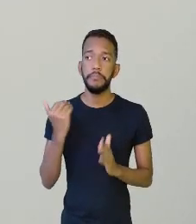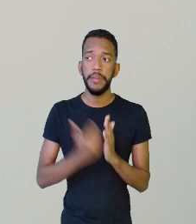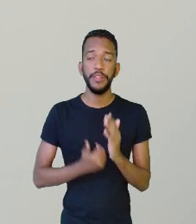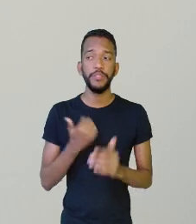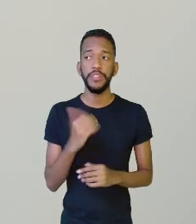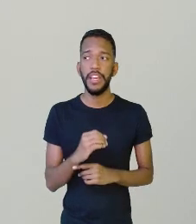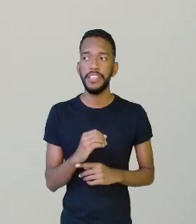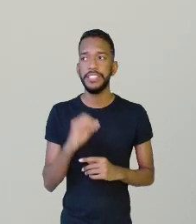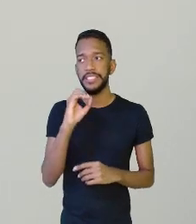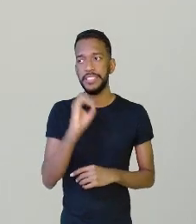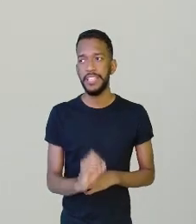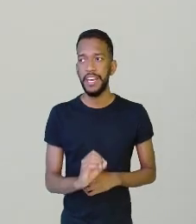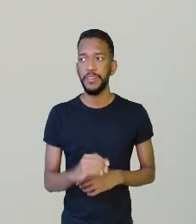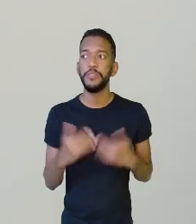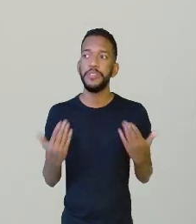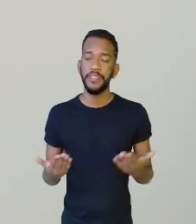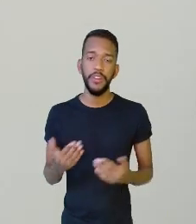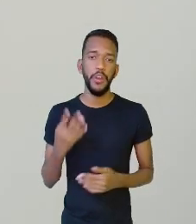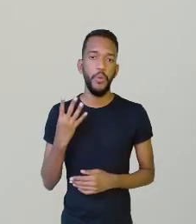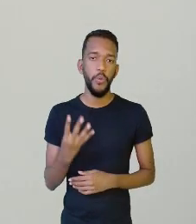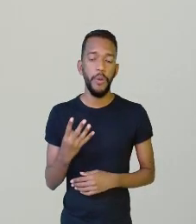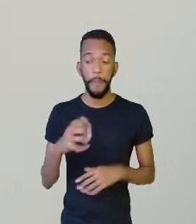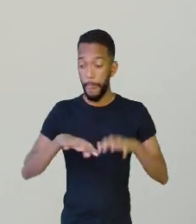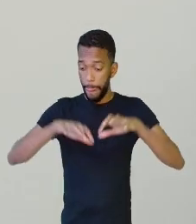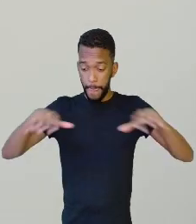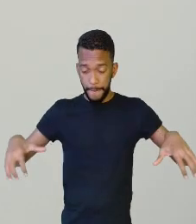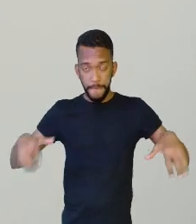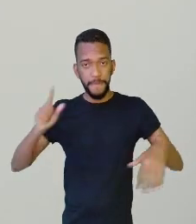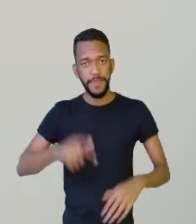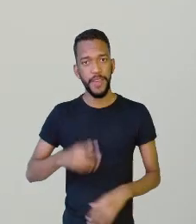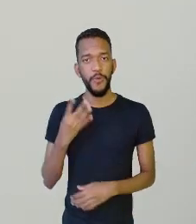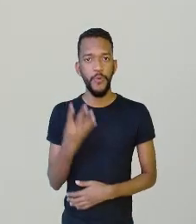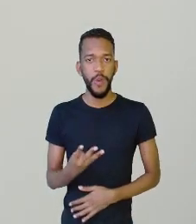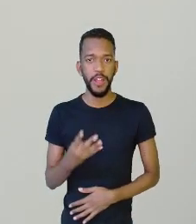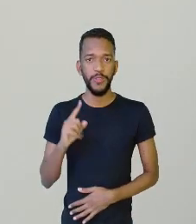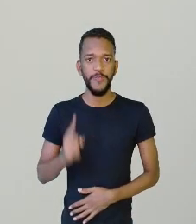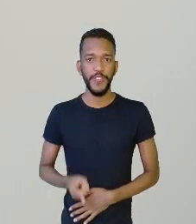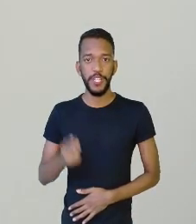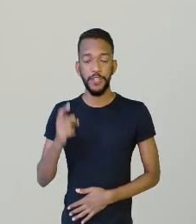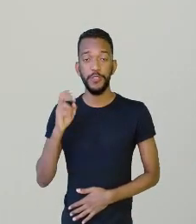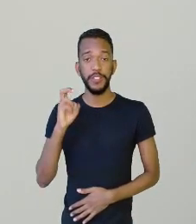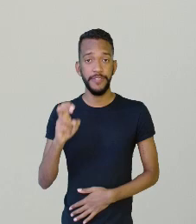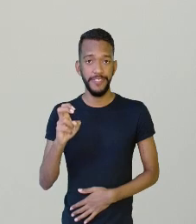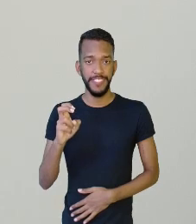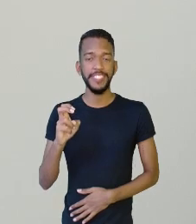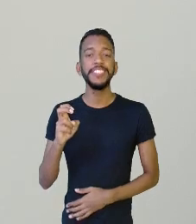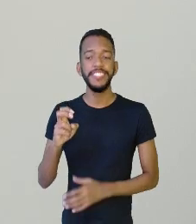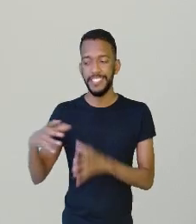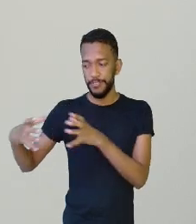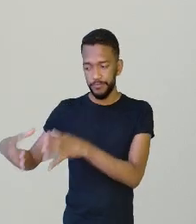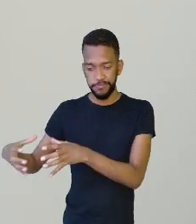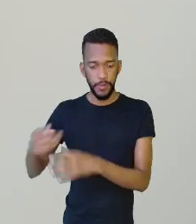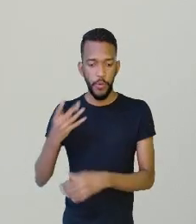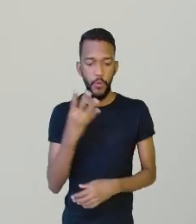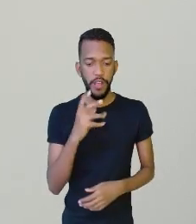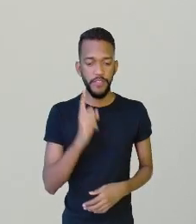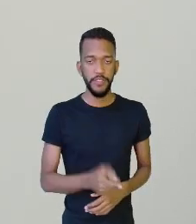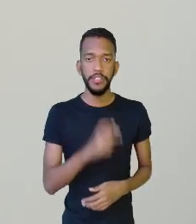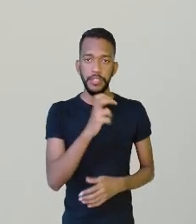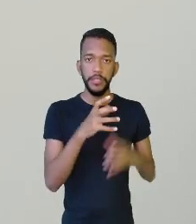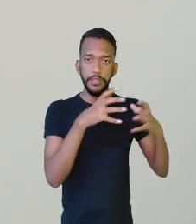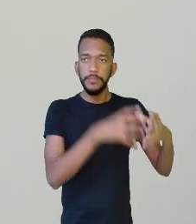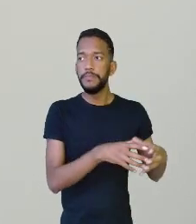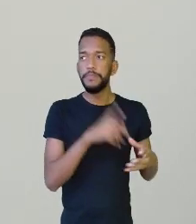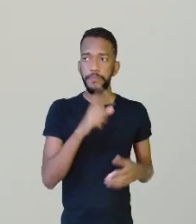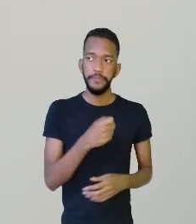10, 0. Então, em cada caixa terá 4,5 kg de maçã. Olha aí que não